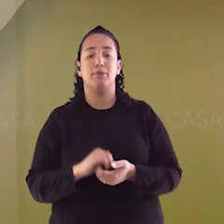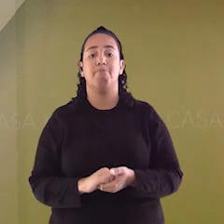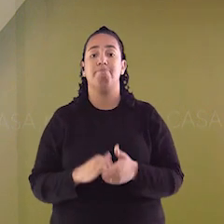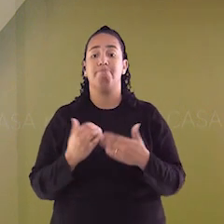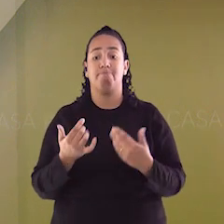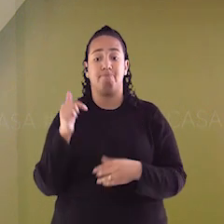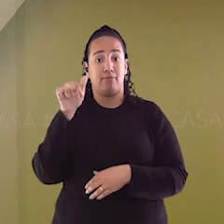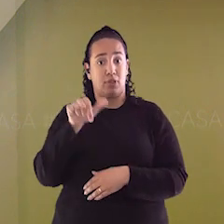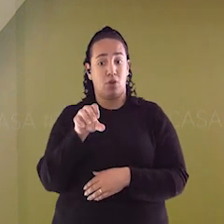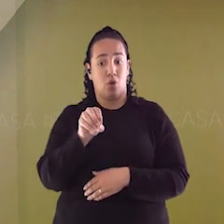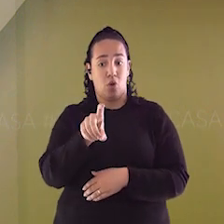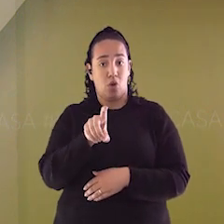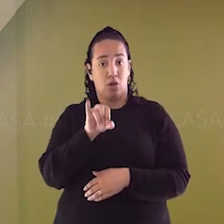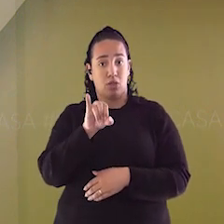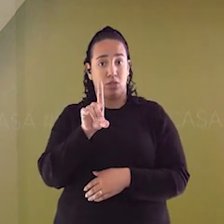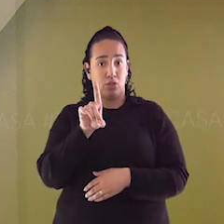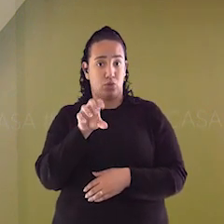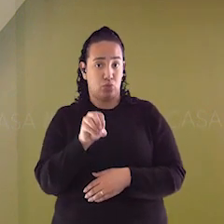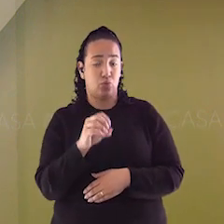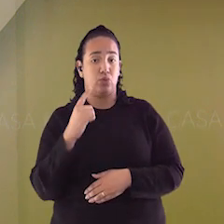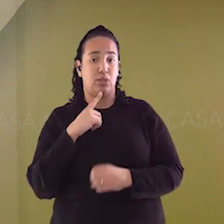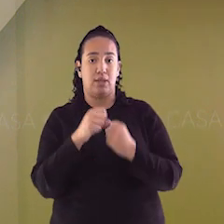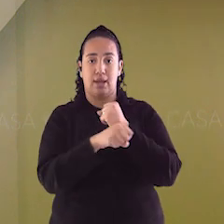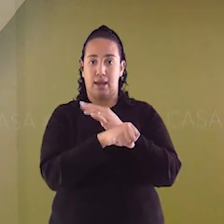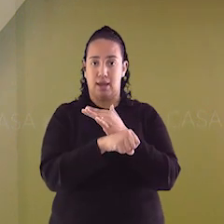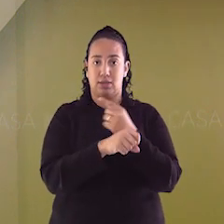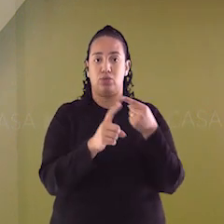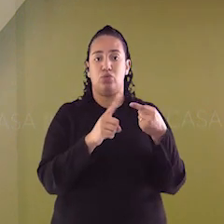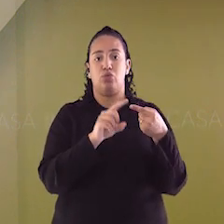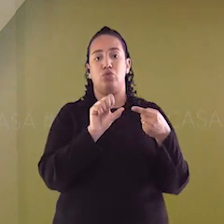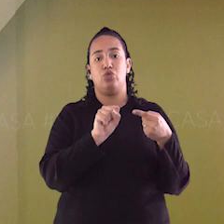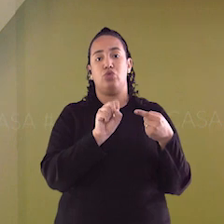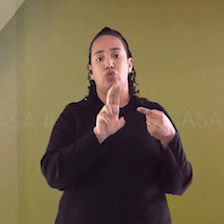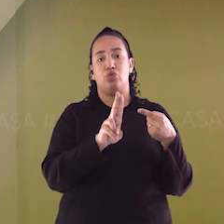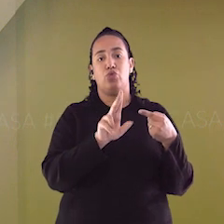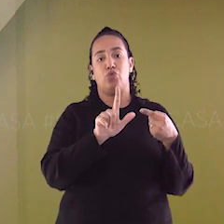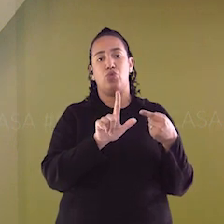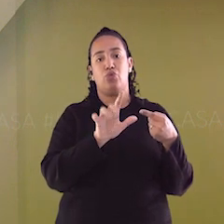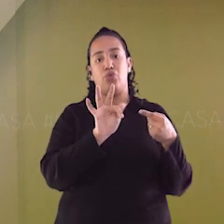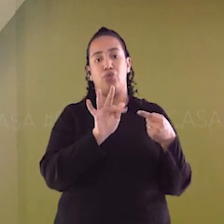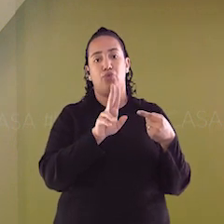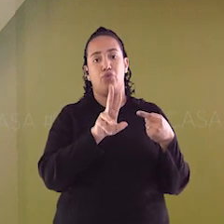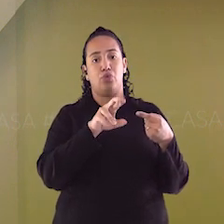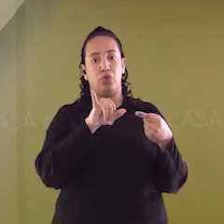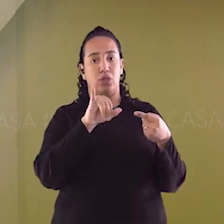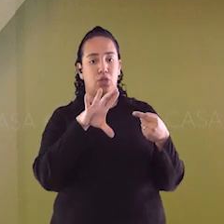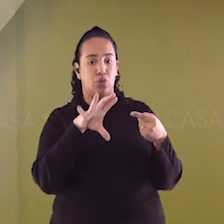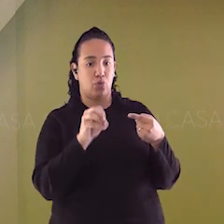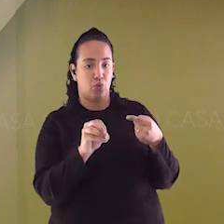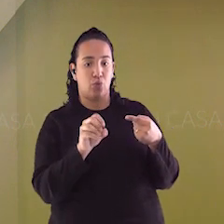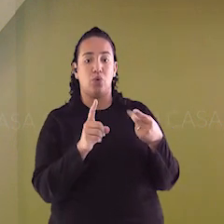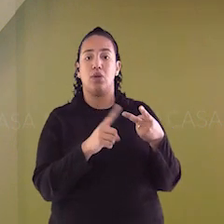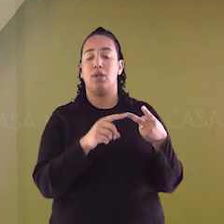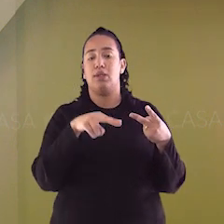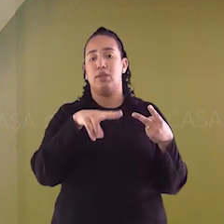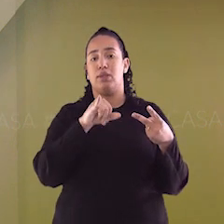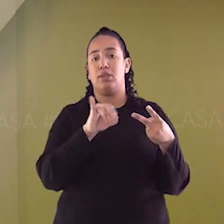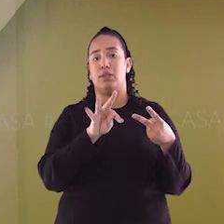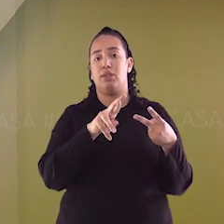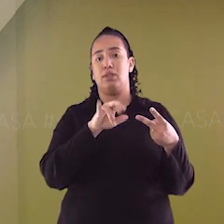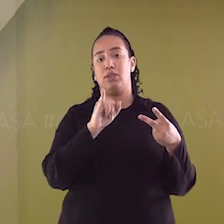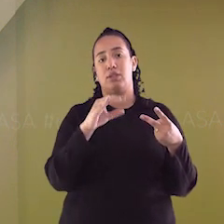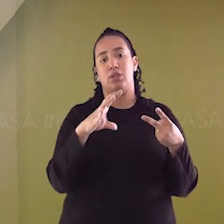que esses óxidos eles são o ácido sulfúrico e o ácido nítrico. E conhecemos